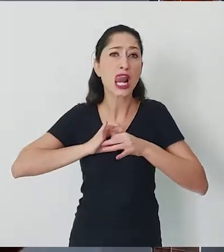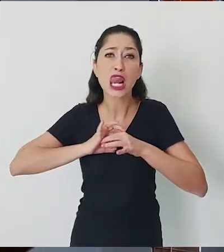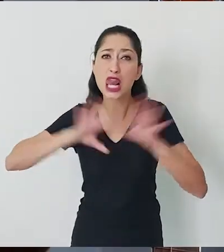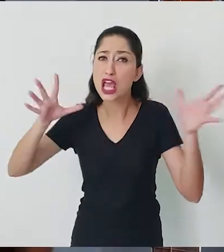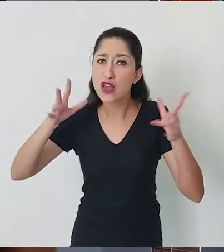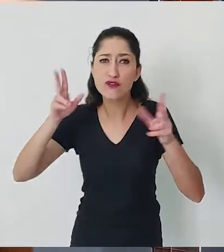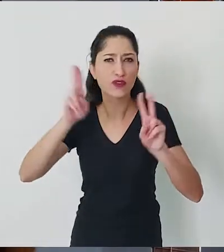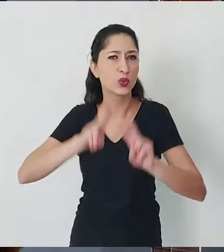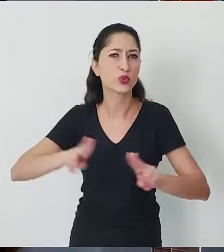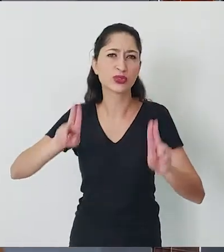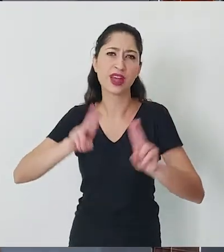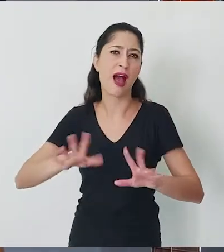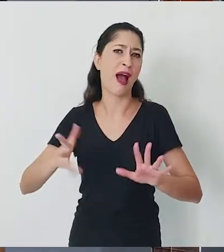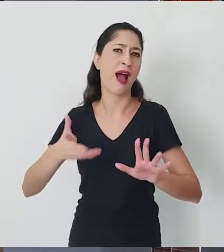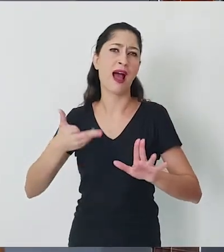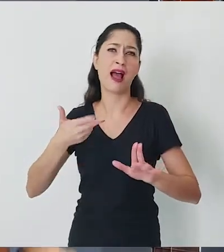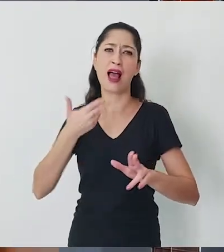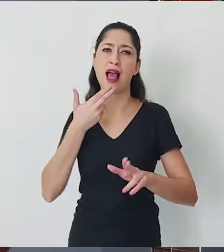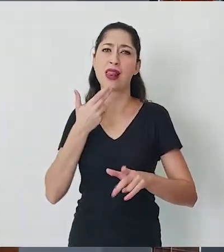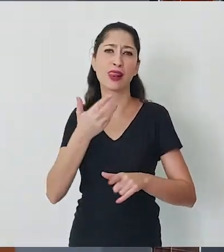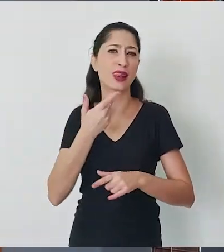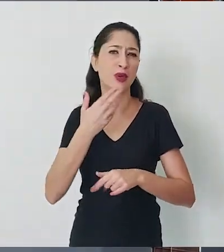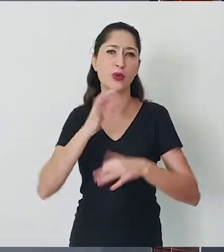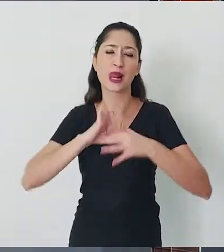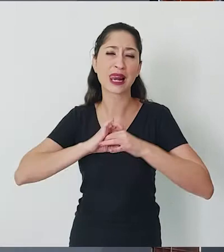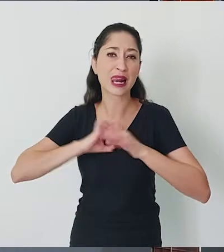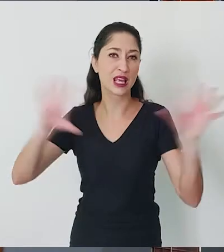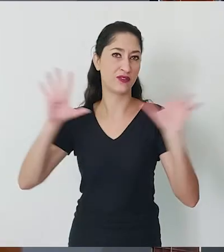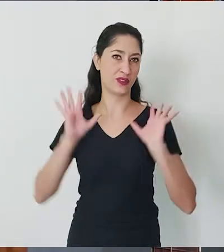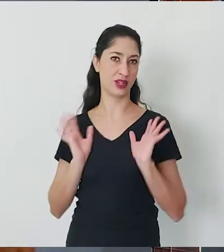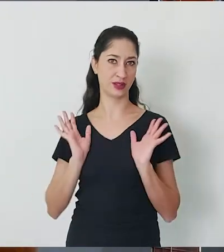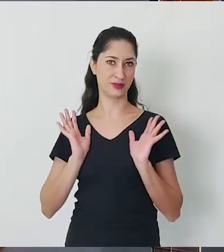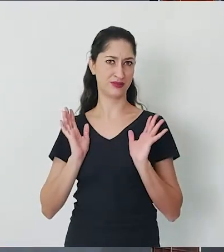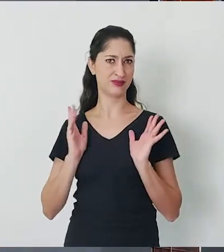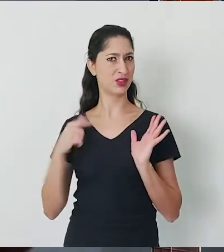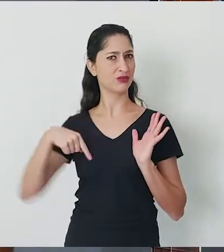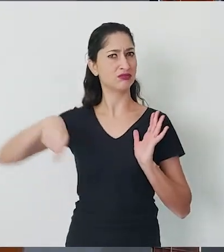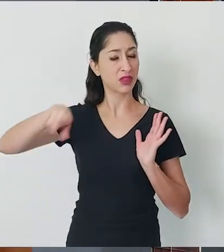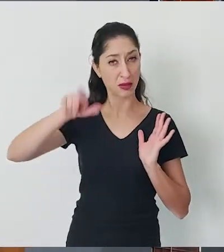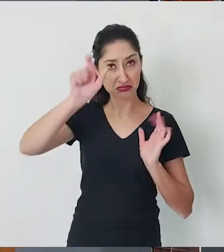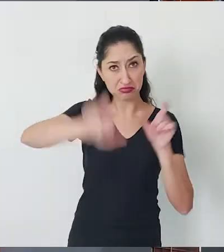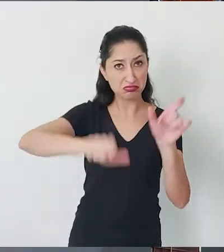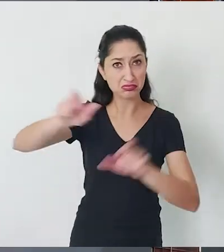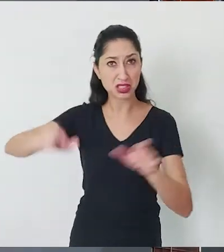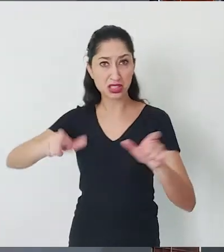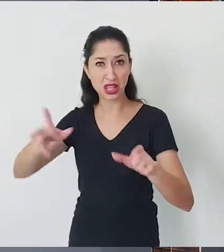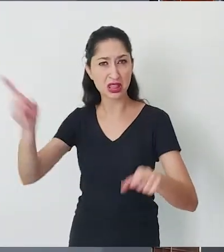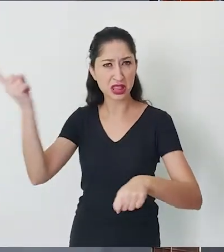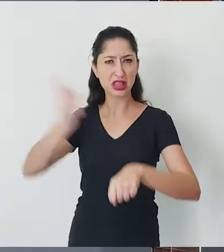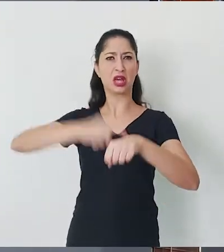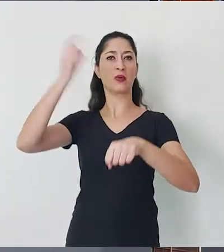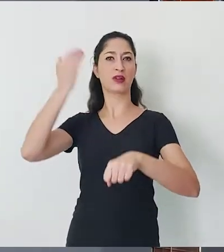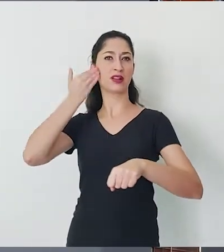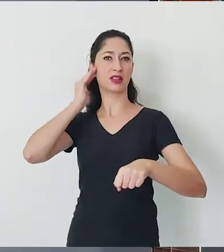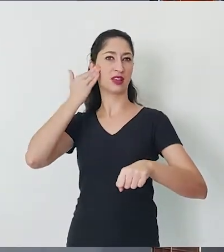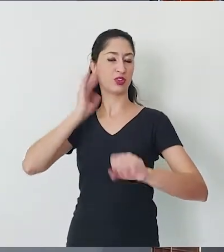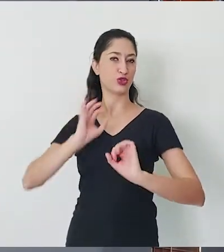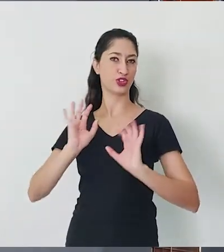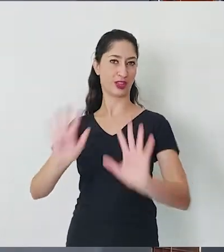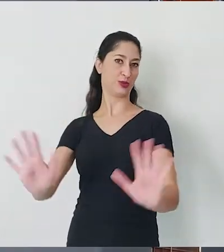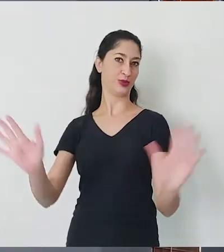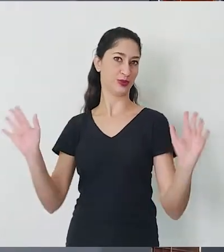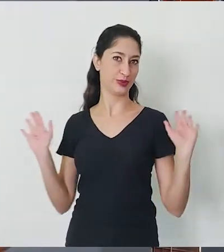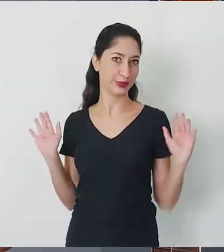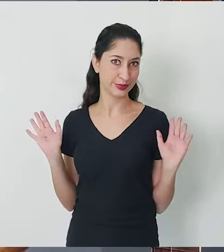linguística e oral dentro da literatura marginal. Então, assim, ela é de fácil acesso, chegou, bateu, entendeu? E é